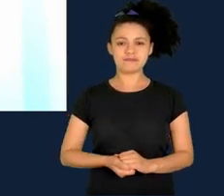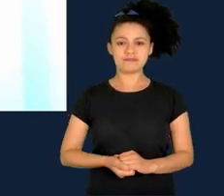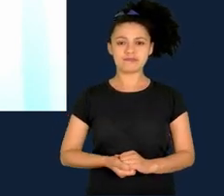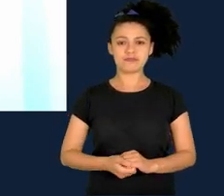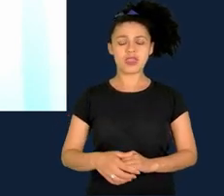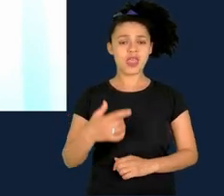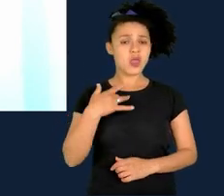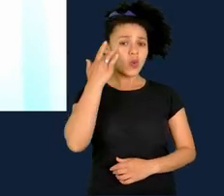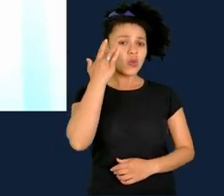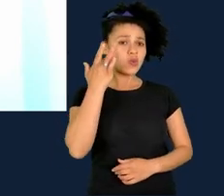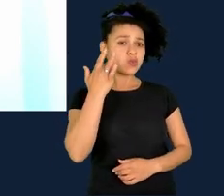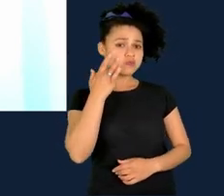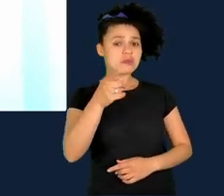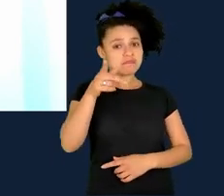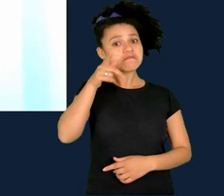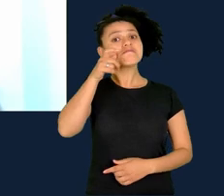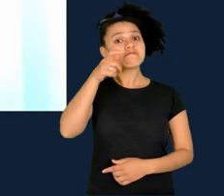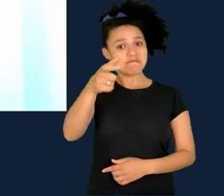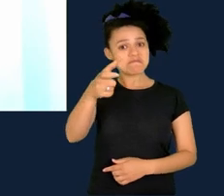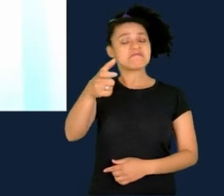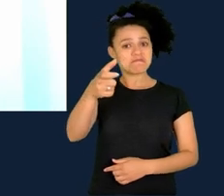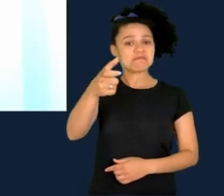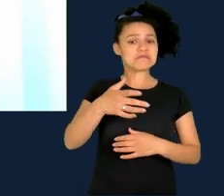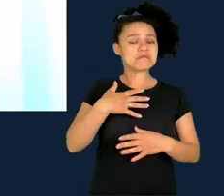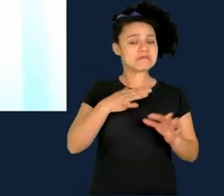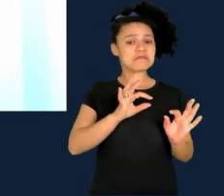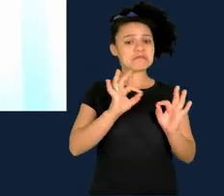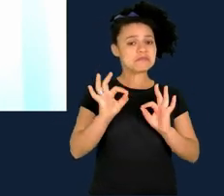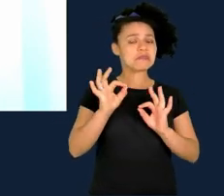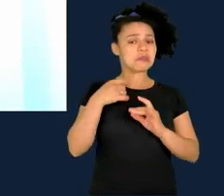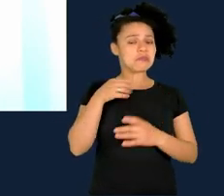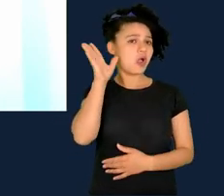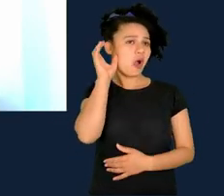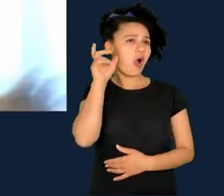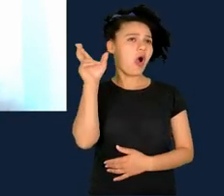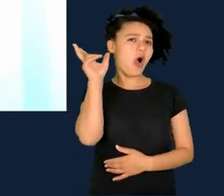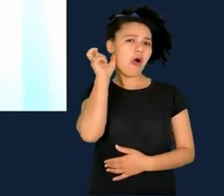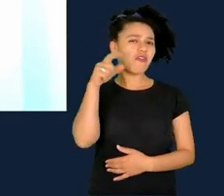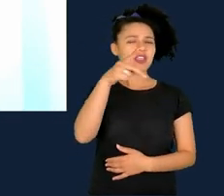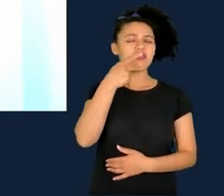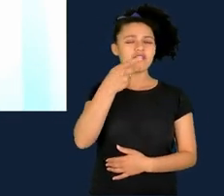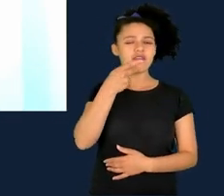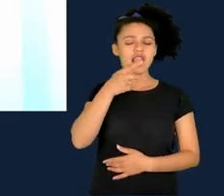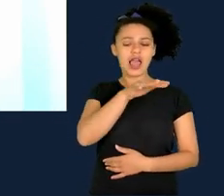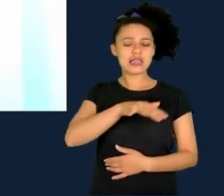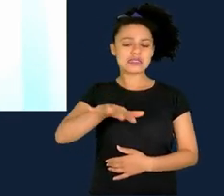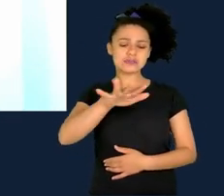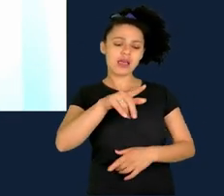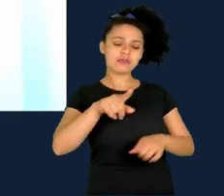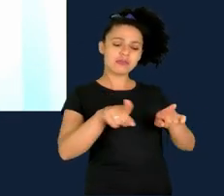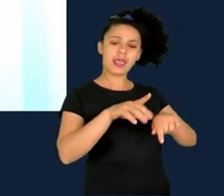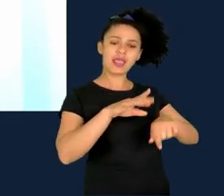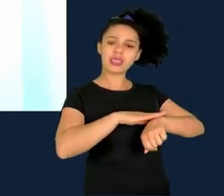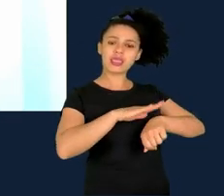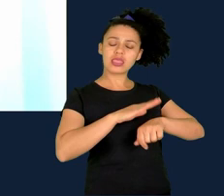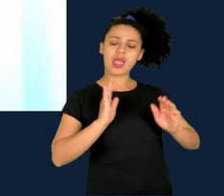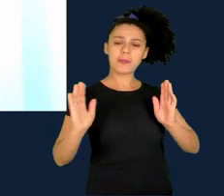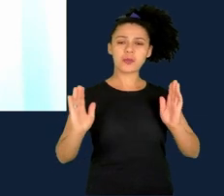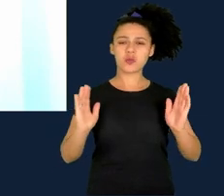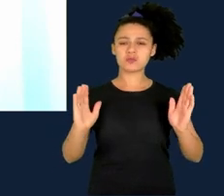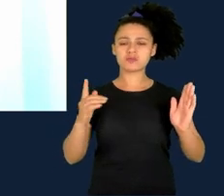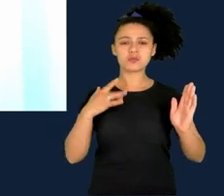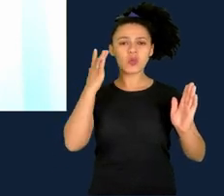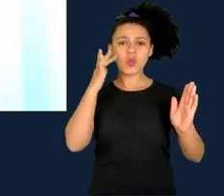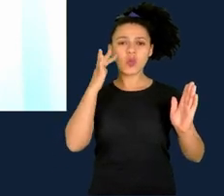Achei bastante interessante o Cleiton falar sobre o espaço e o tempo, né? Eu acho que nós, assim,